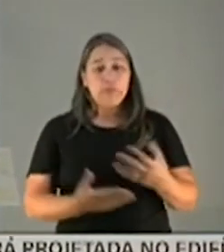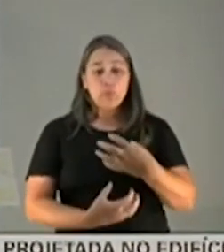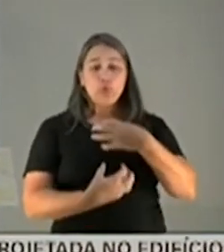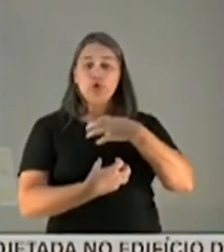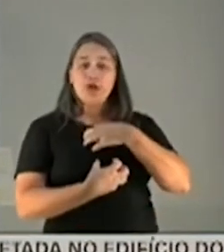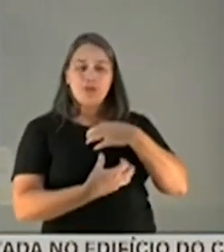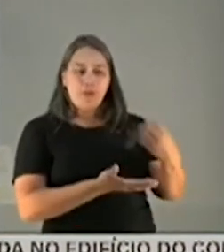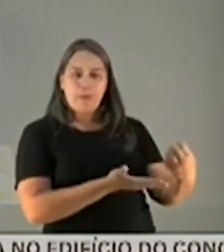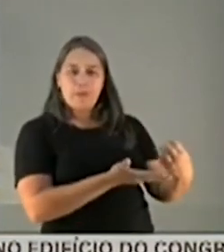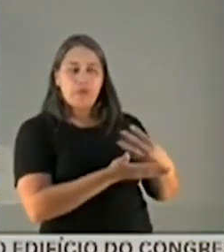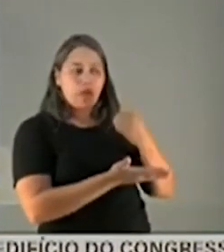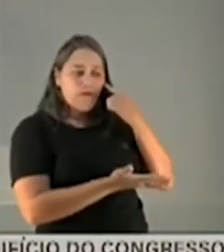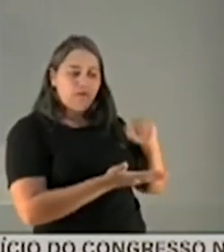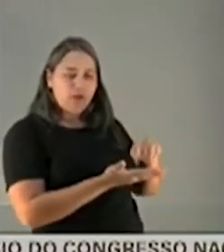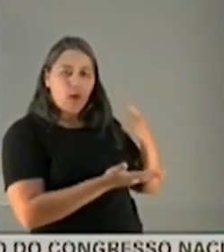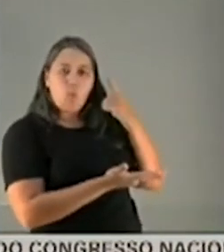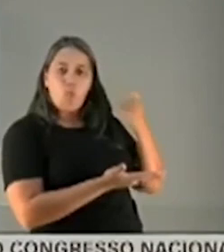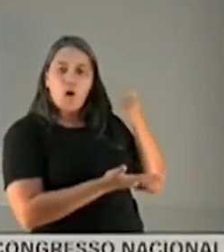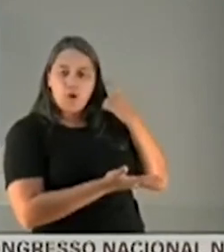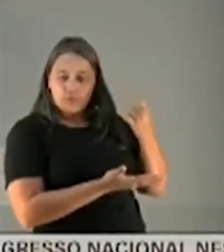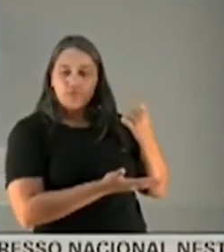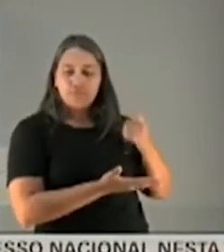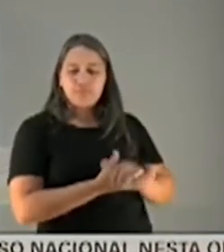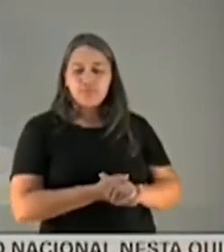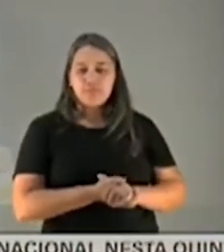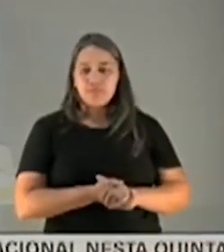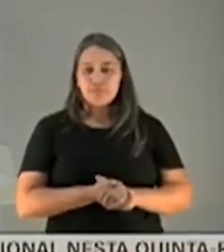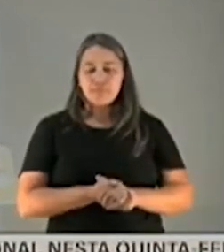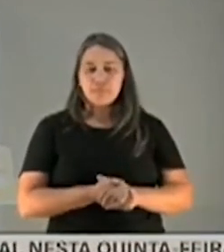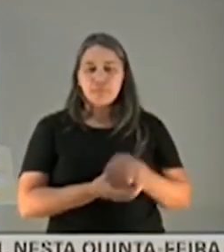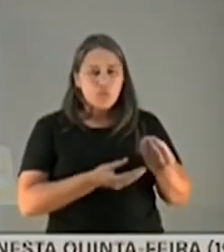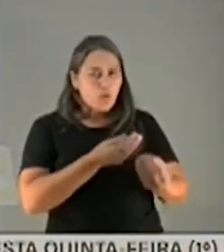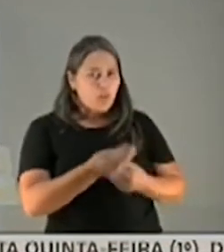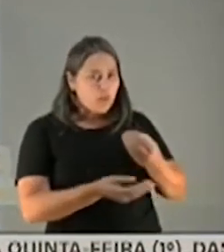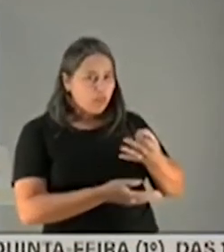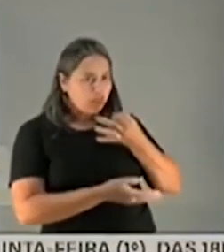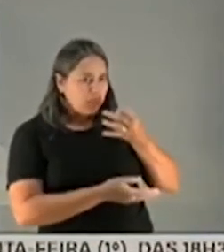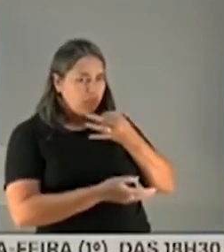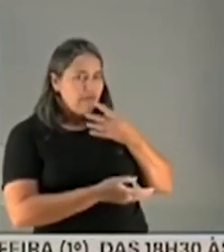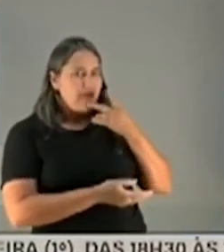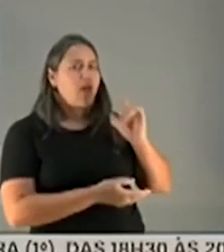recebi o áudio, a forma que ela sugeria que uma